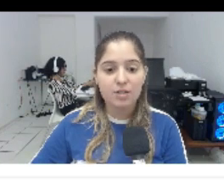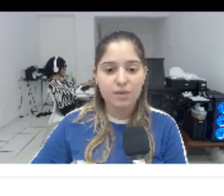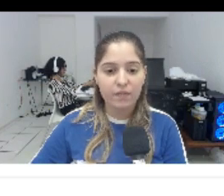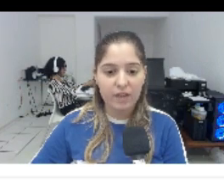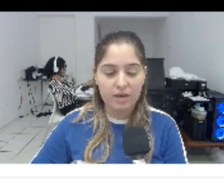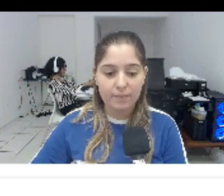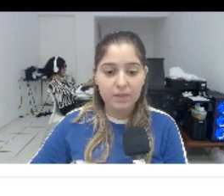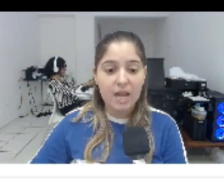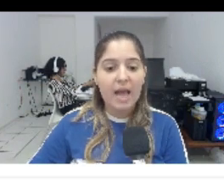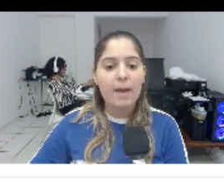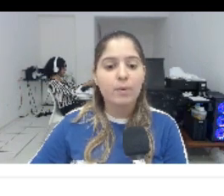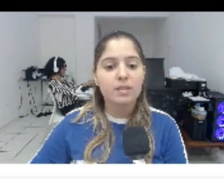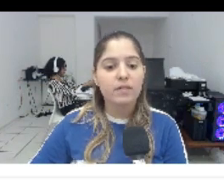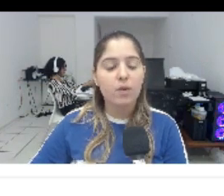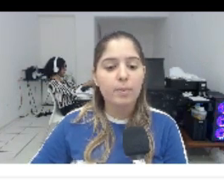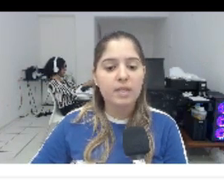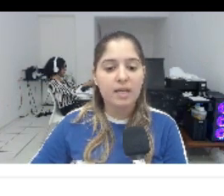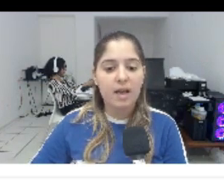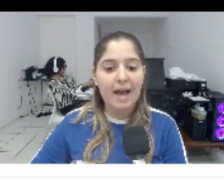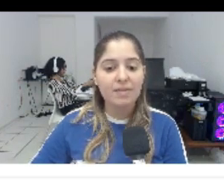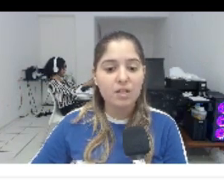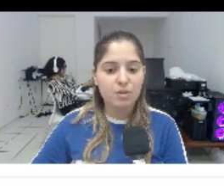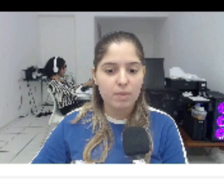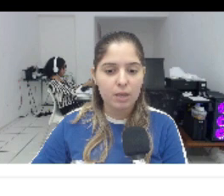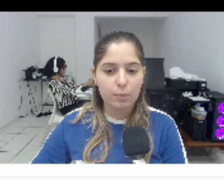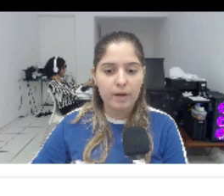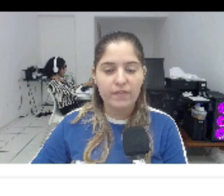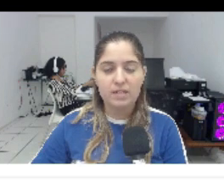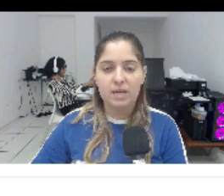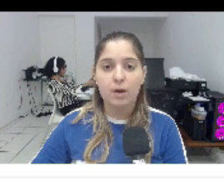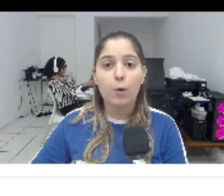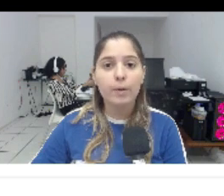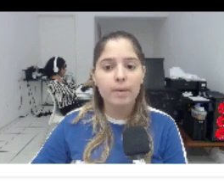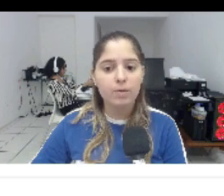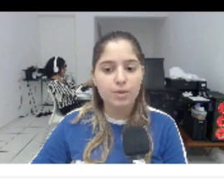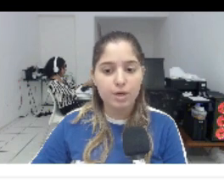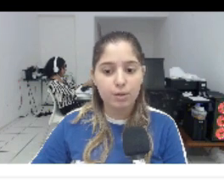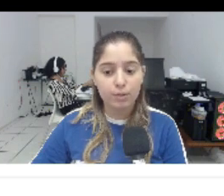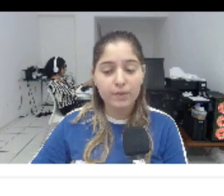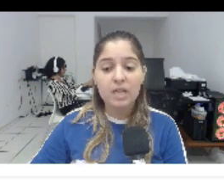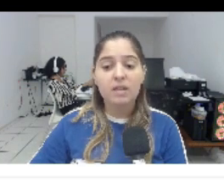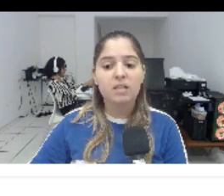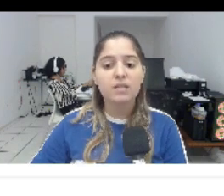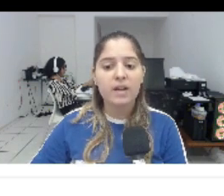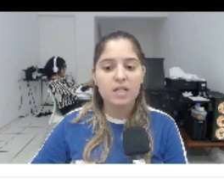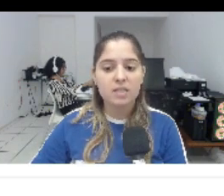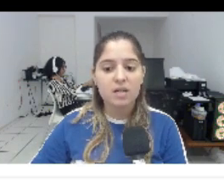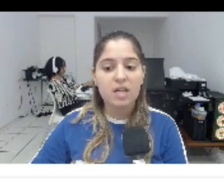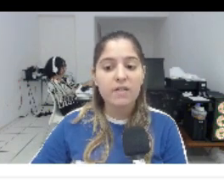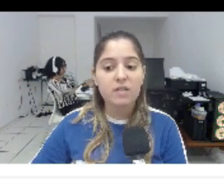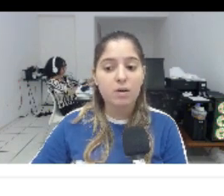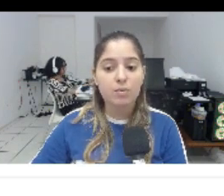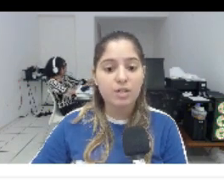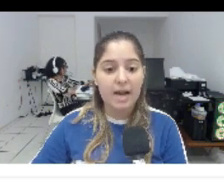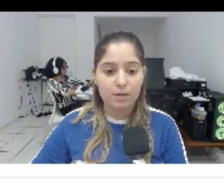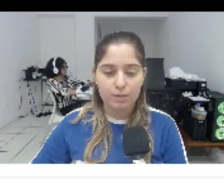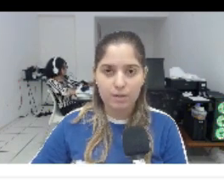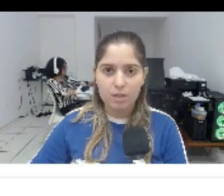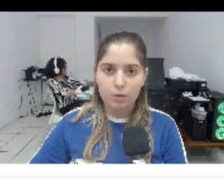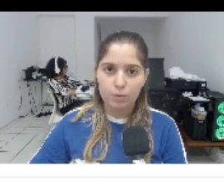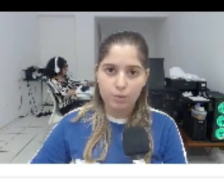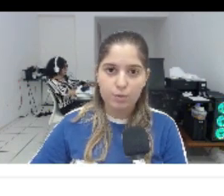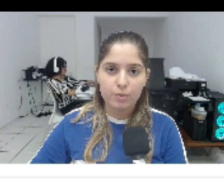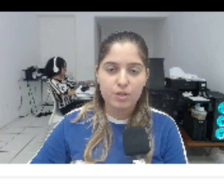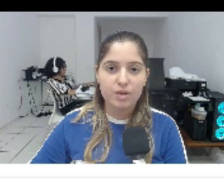amanhã, sexta-feira. É possível obter atendimento para fazer o primeiro título, transferência e revisão de